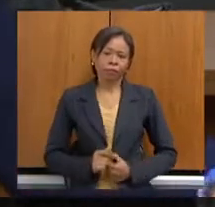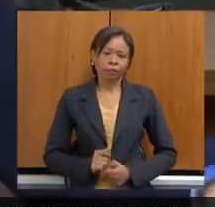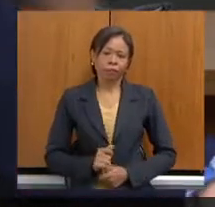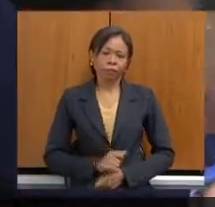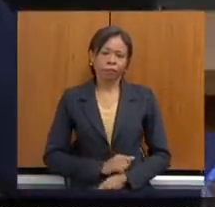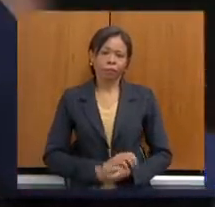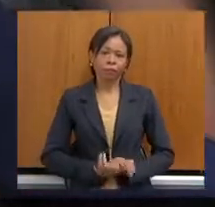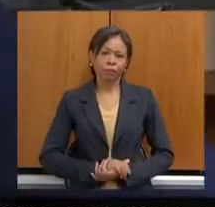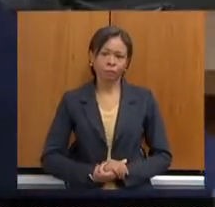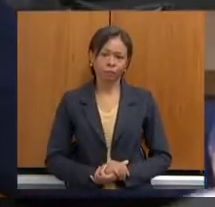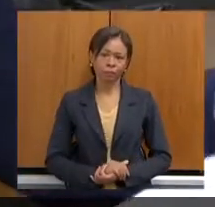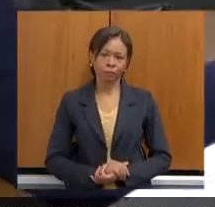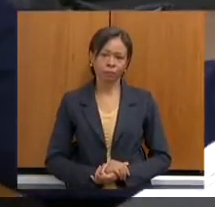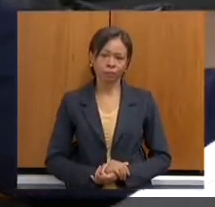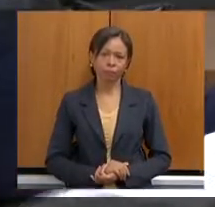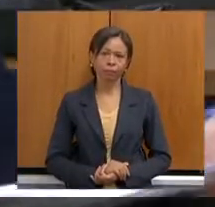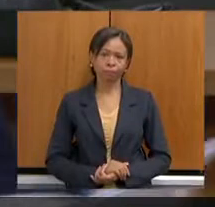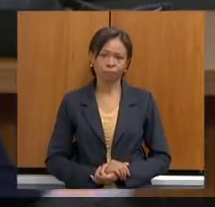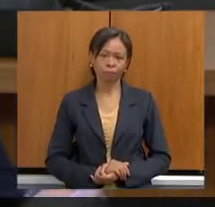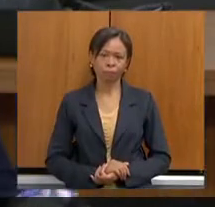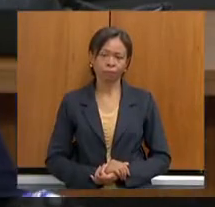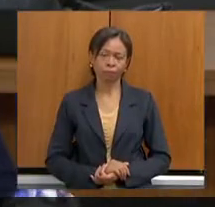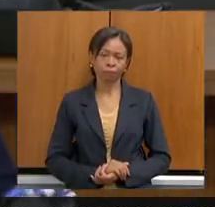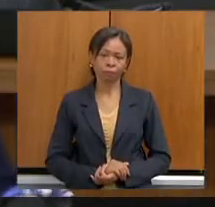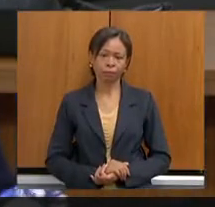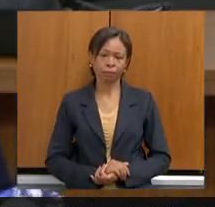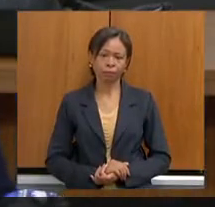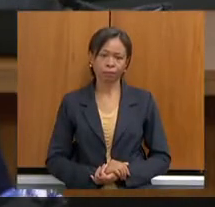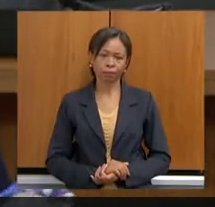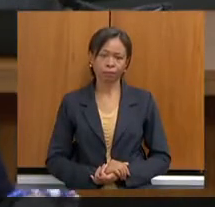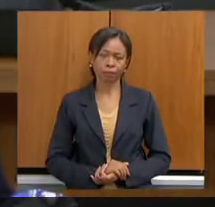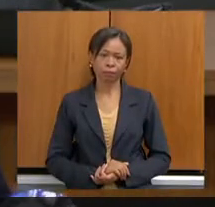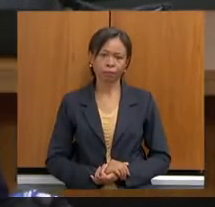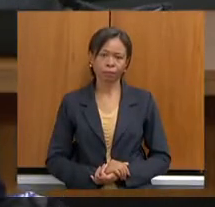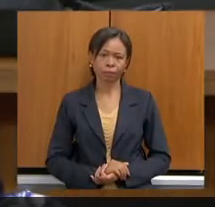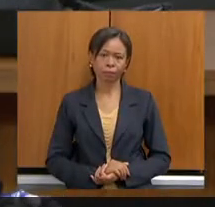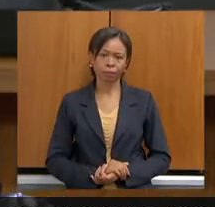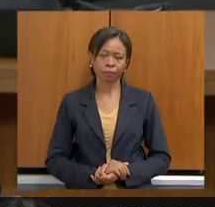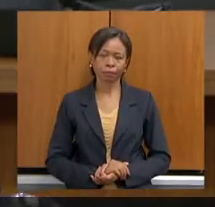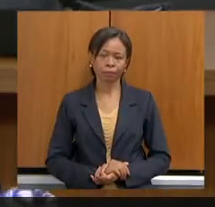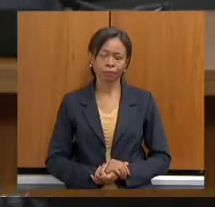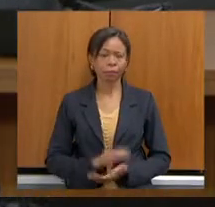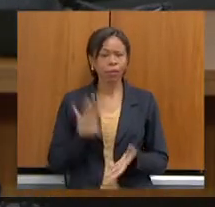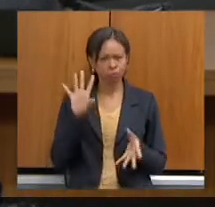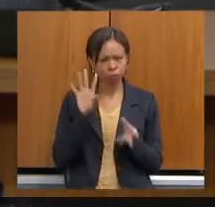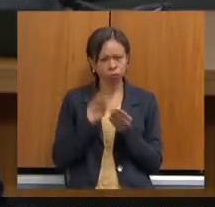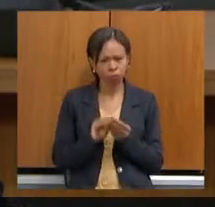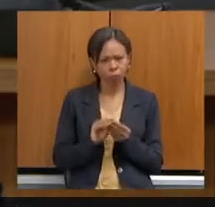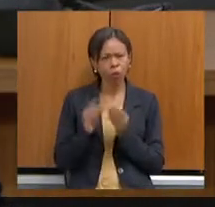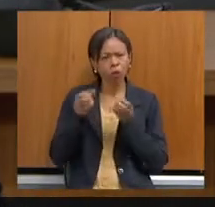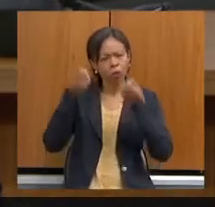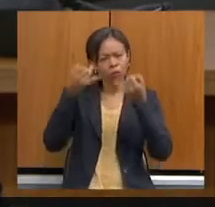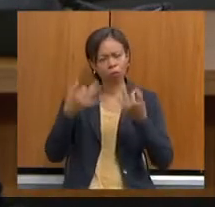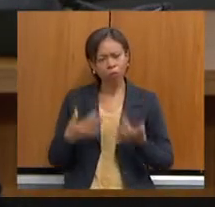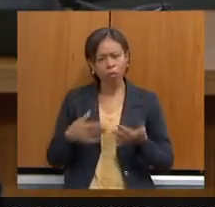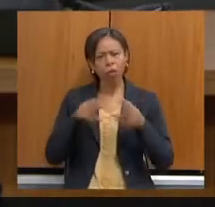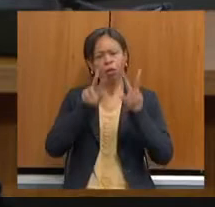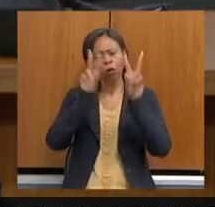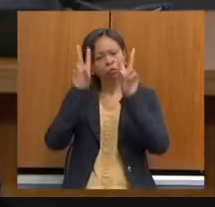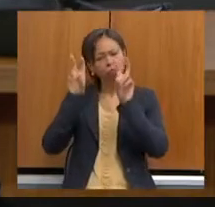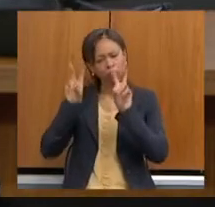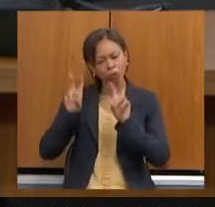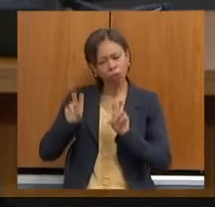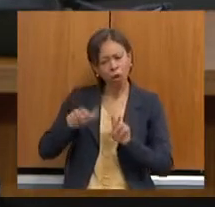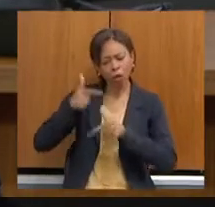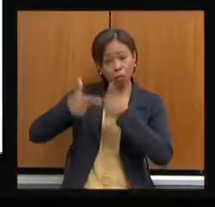o Ok obrigado tem vou falar rapidamente sobre as ações que foram destaque na